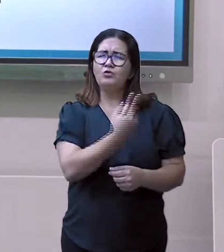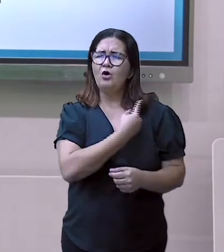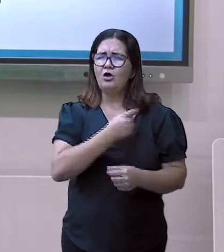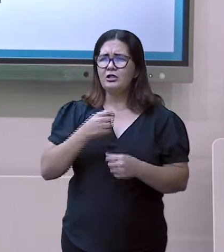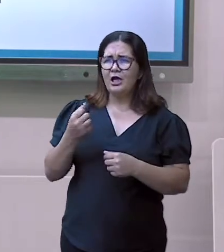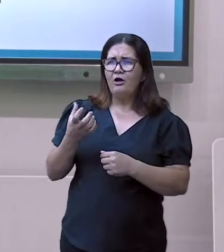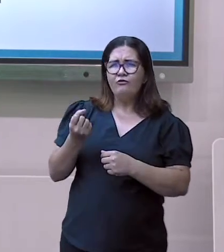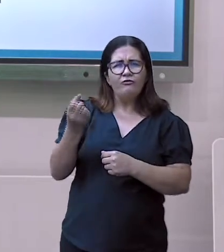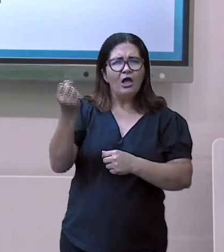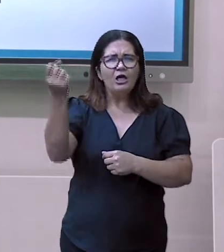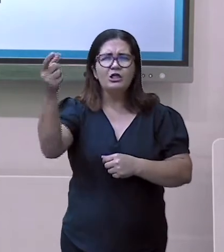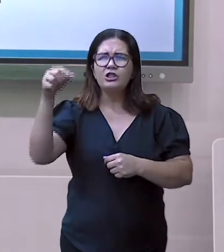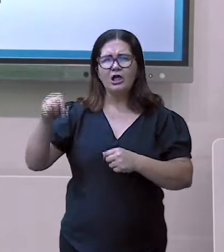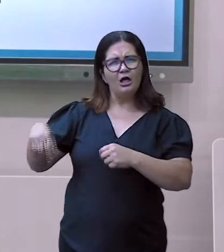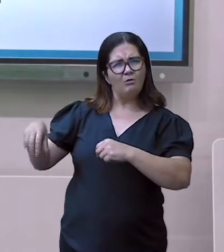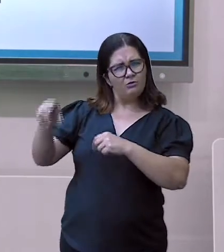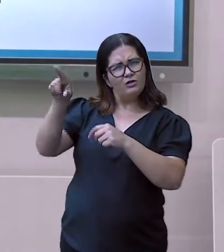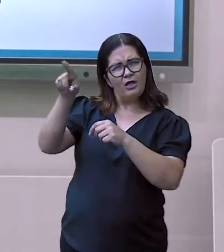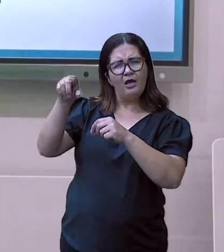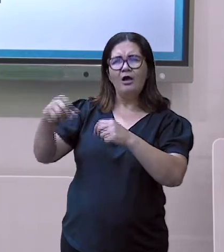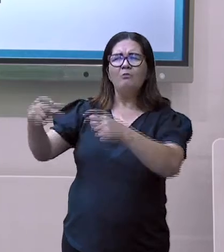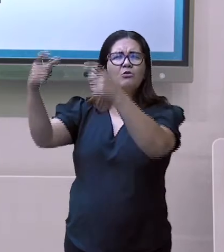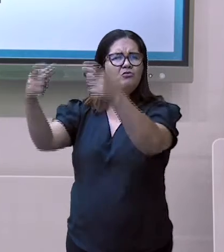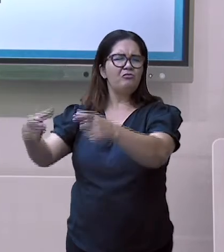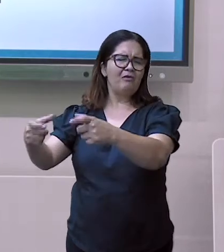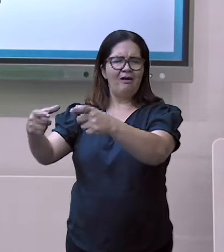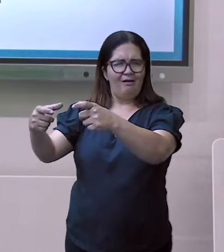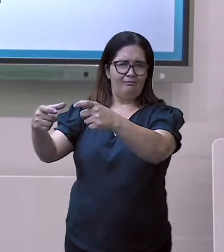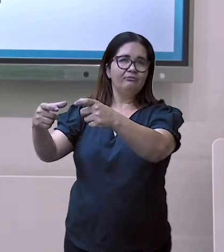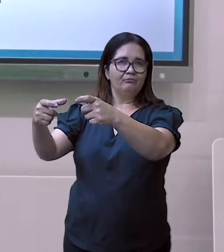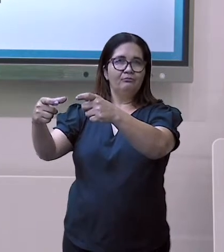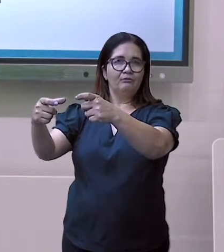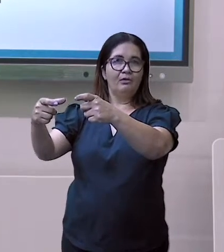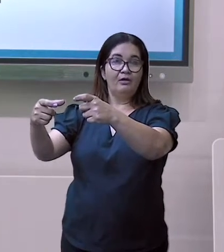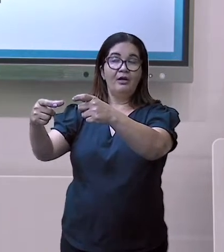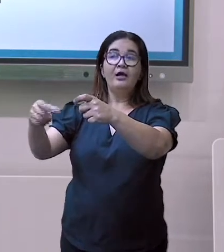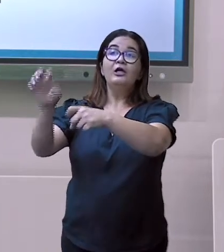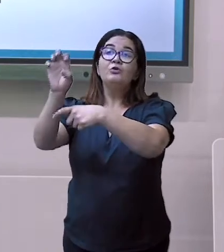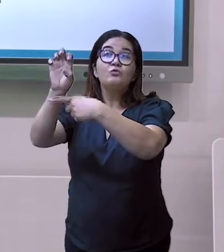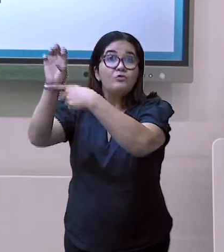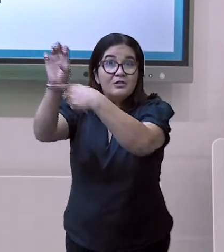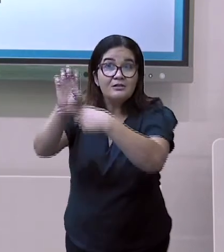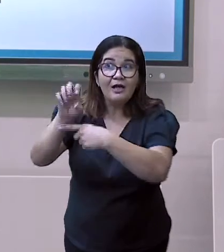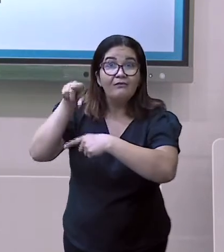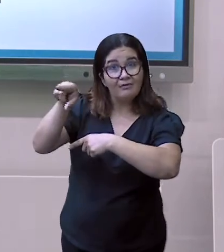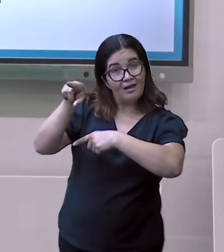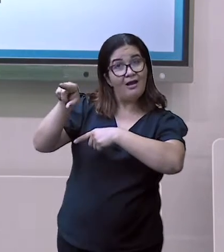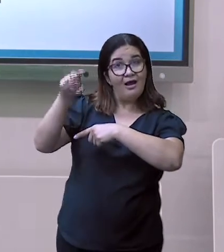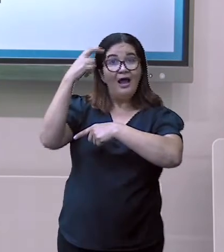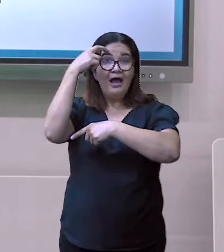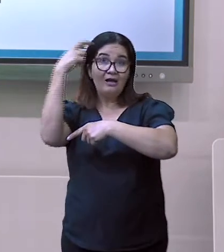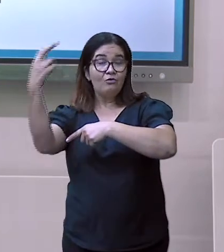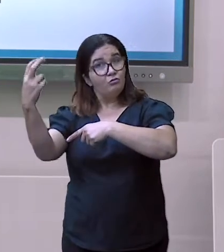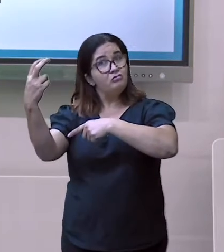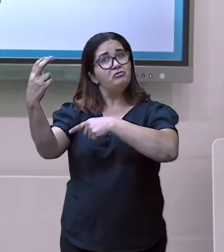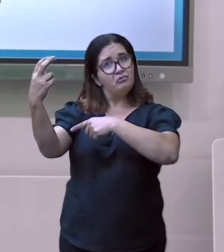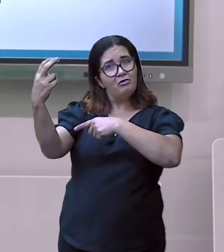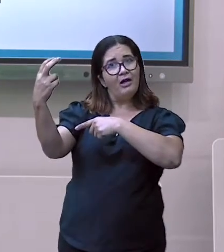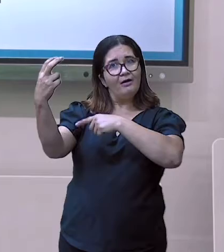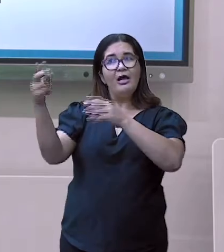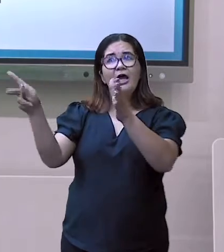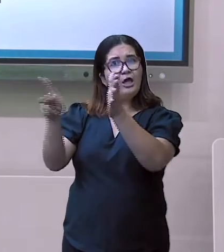típica ou alguma comida típica, porque cada região carrega ali um pedacinho